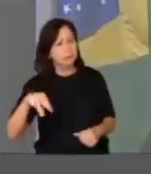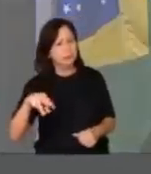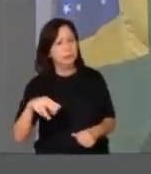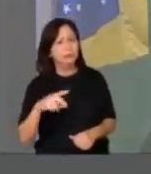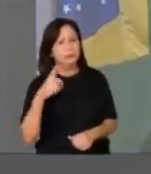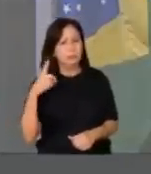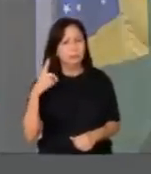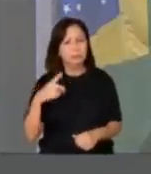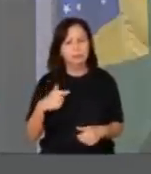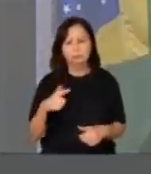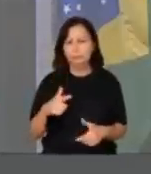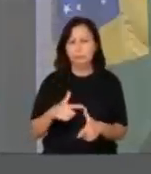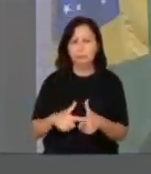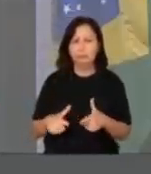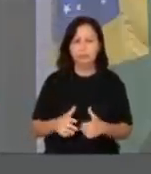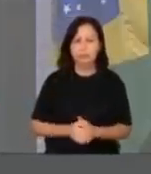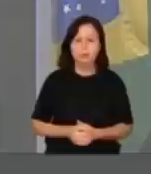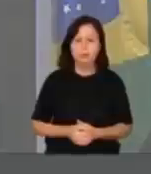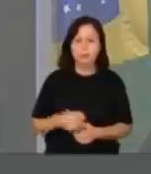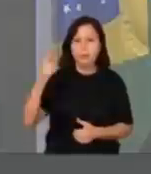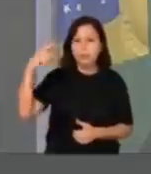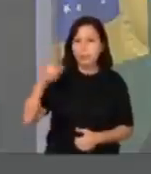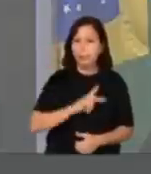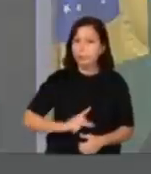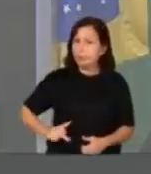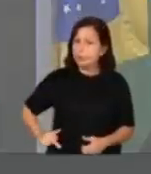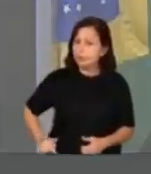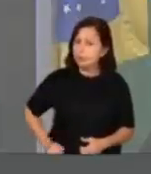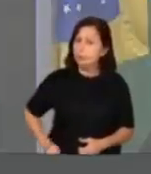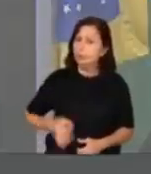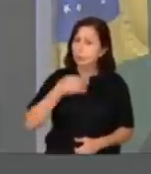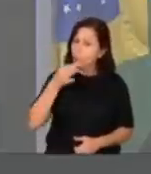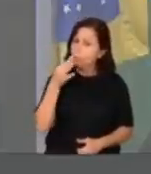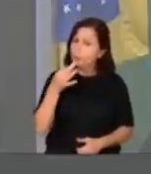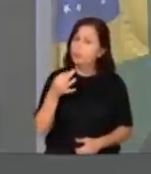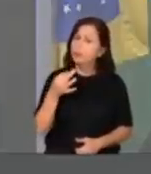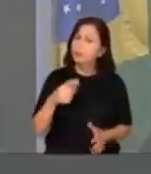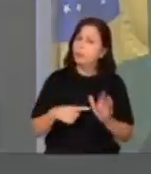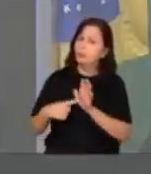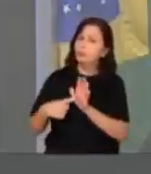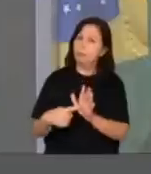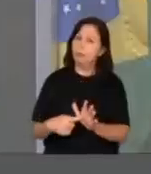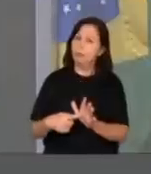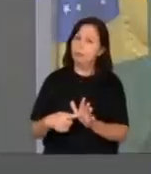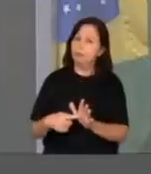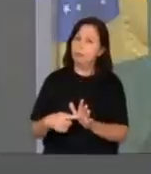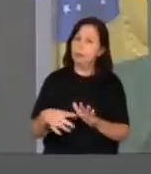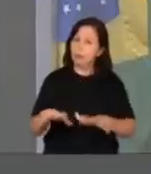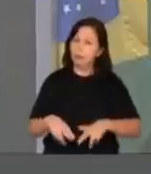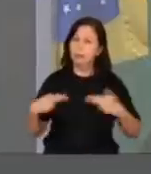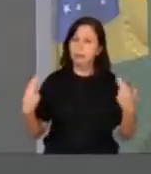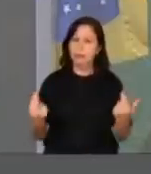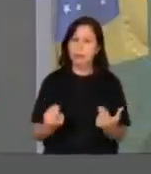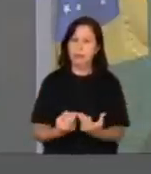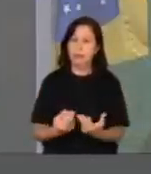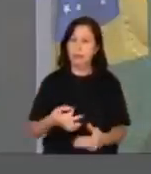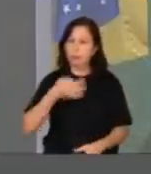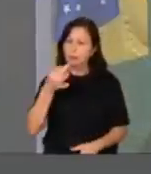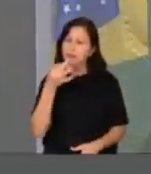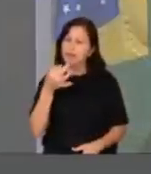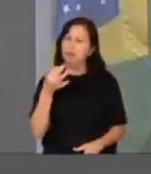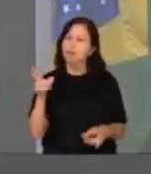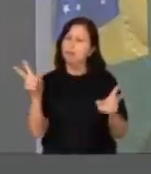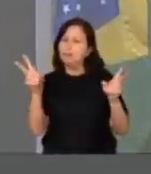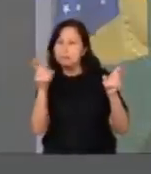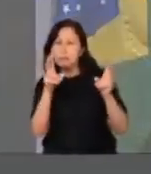Senhor presidente, senhores parlamentares, quero comentar aqui brevemente no plenário hoje algumas críticas que, e a gente sabe